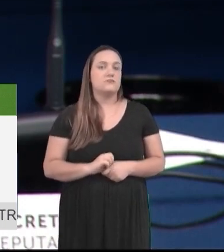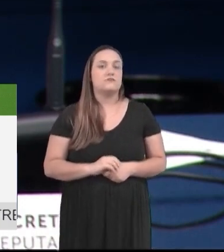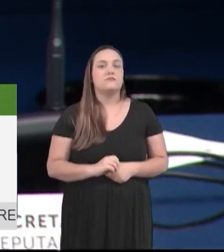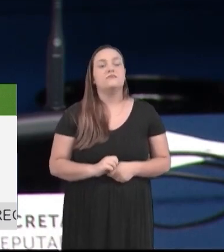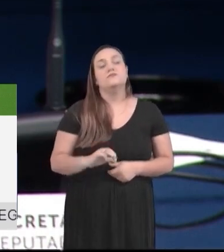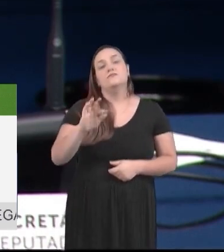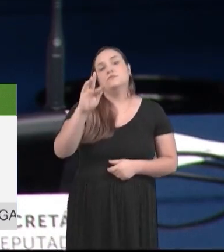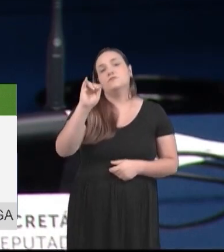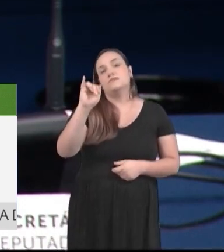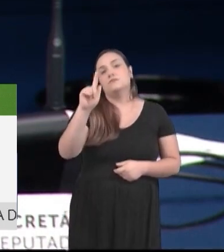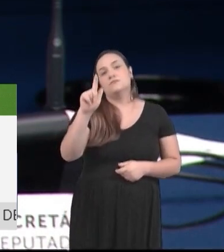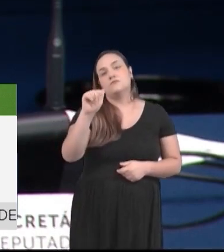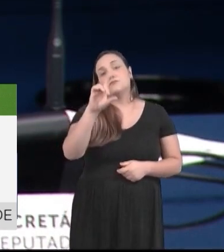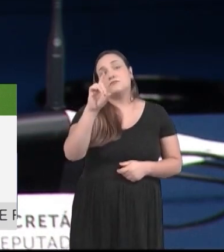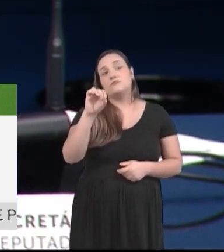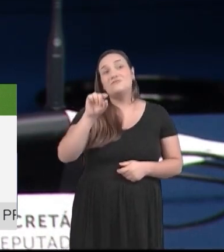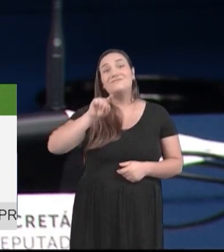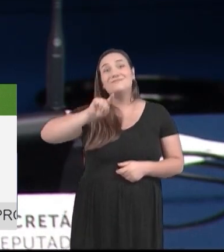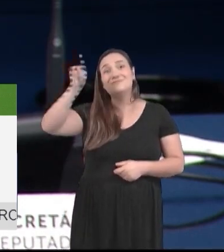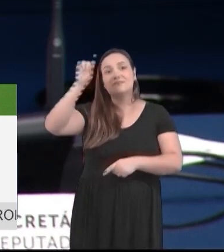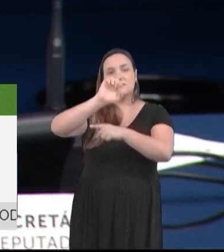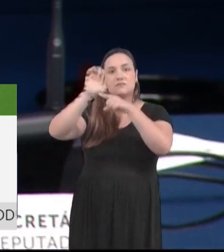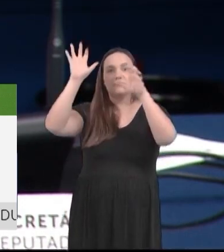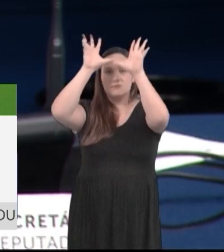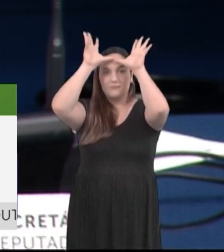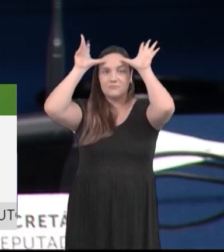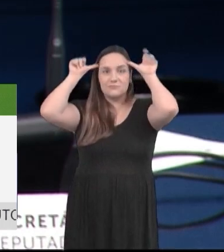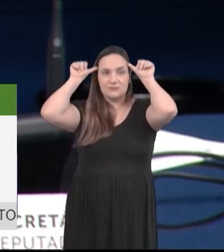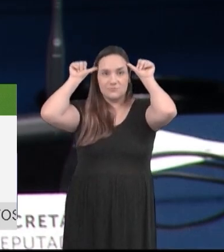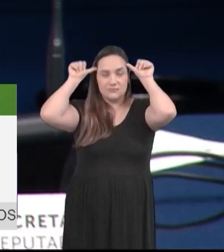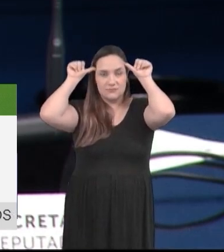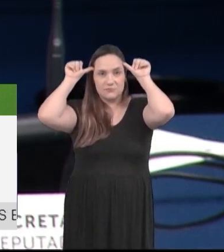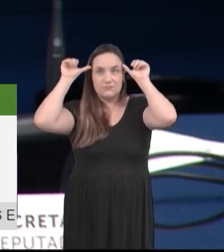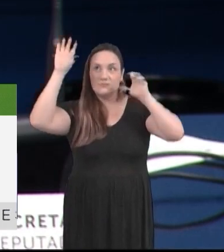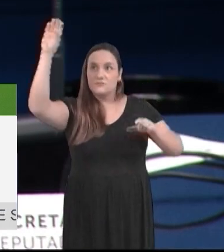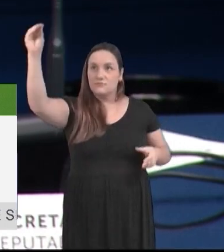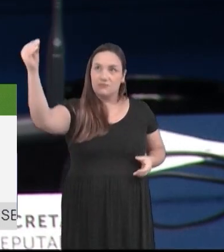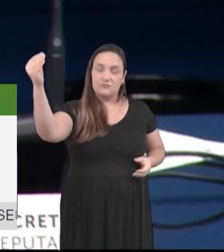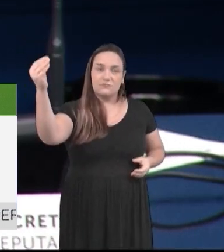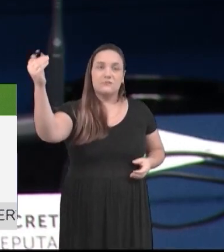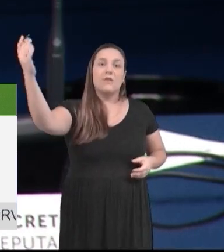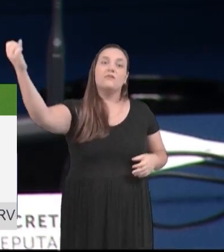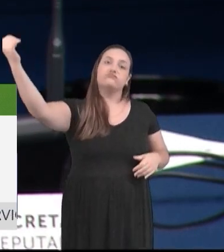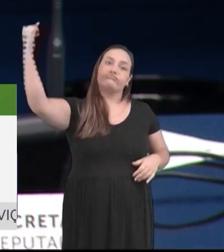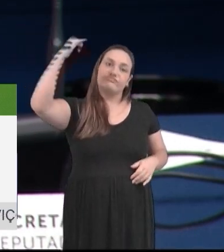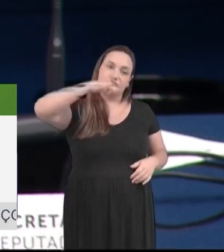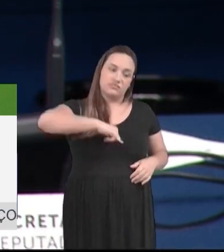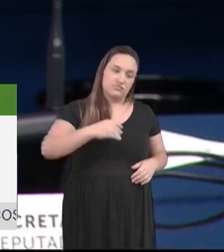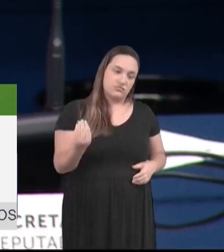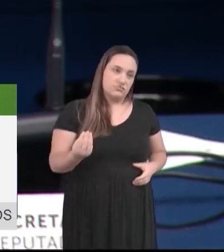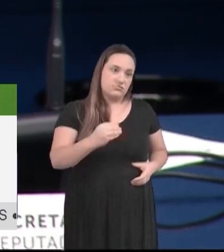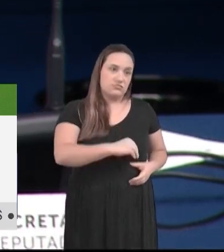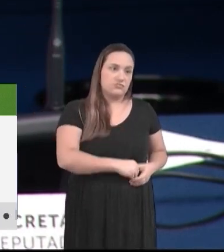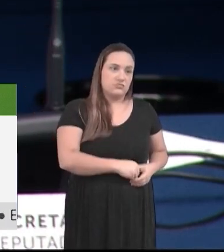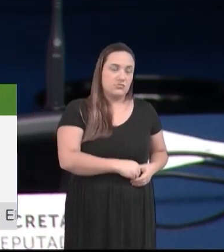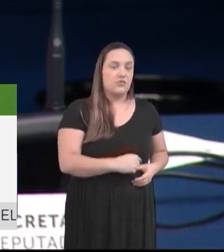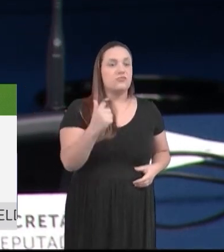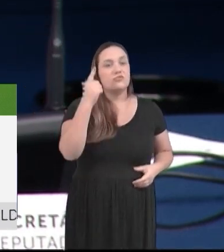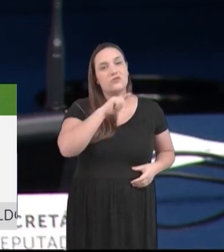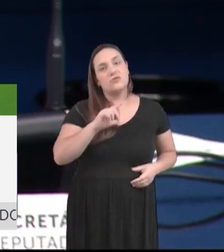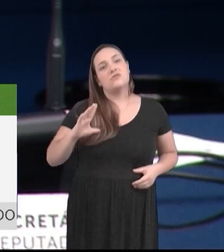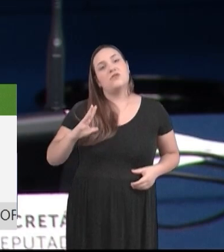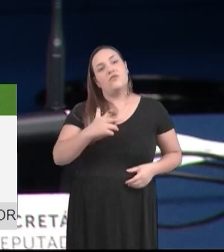veio lá do Amazonas e que salva a vida de uma